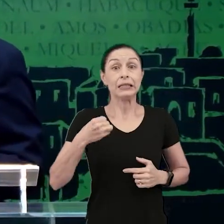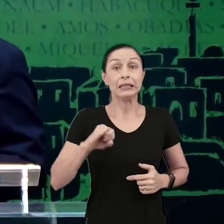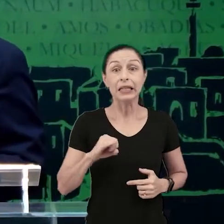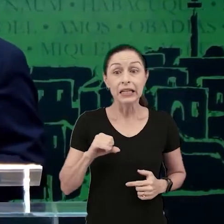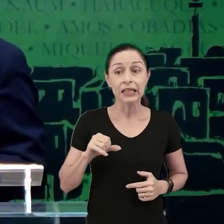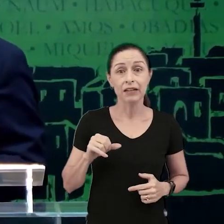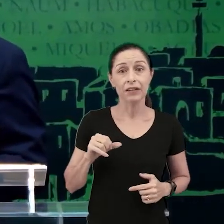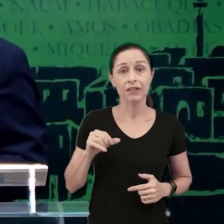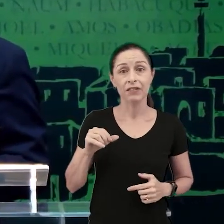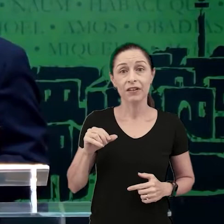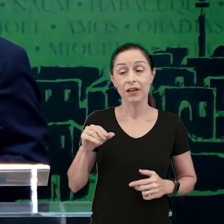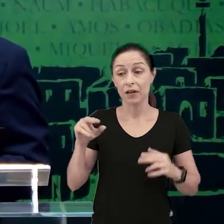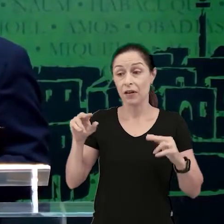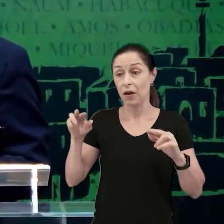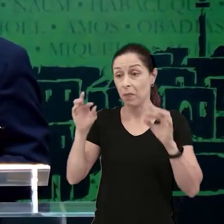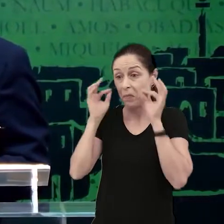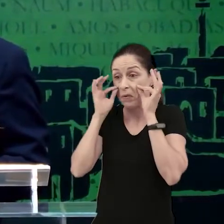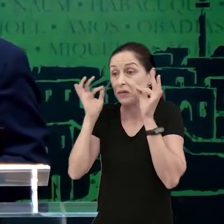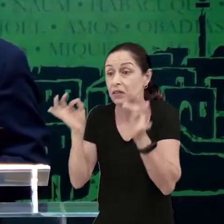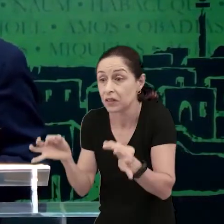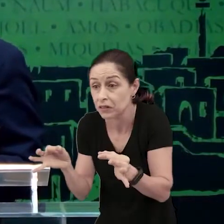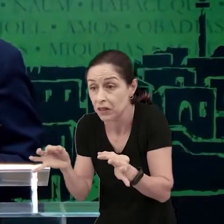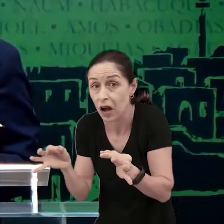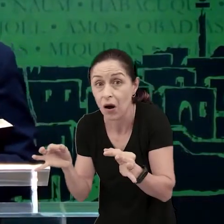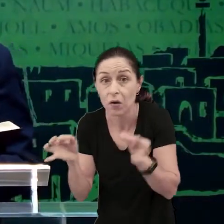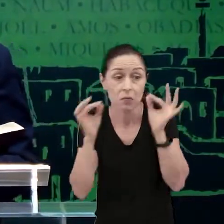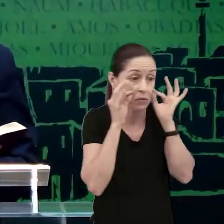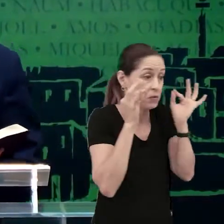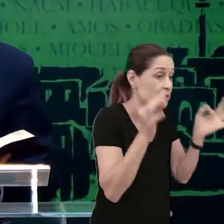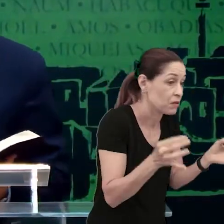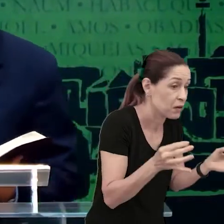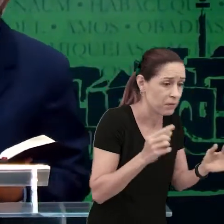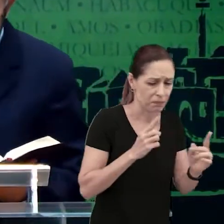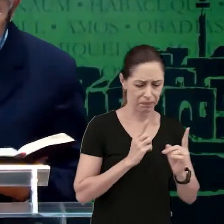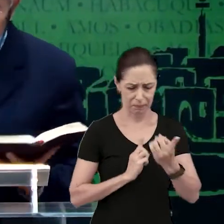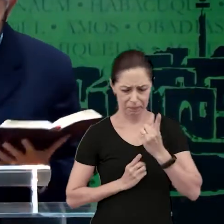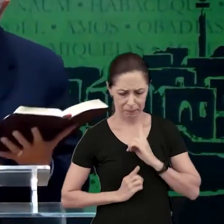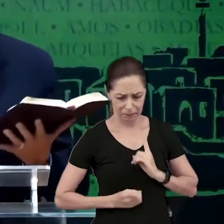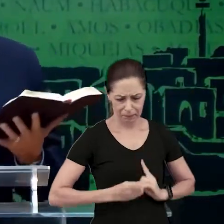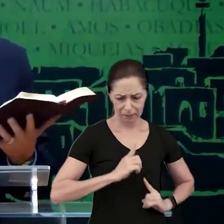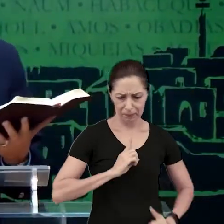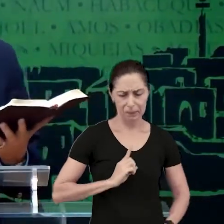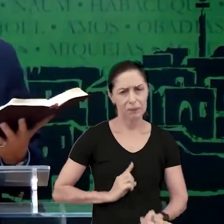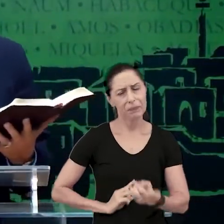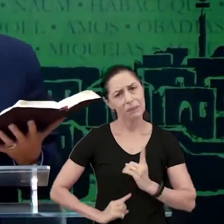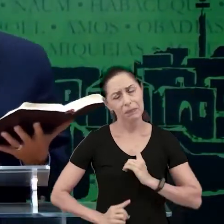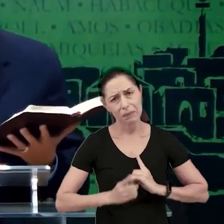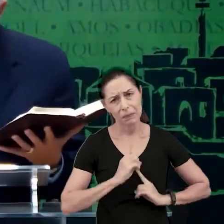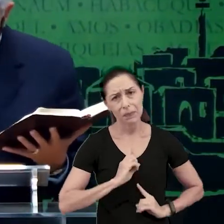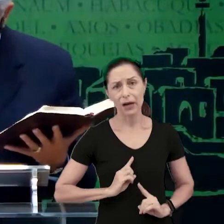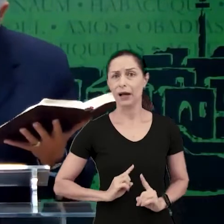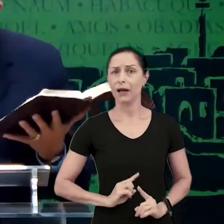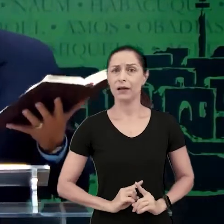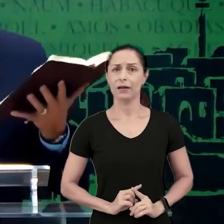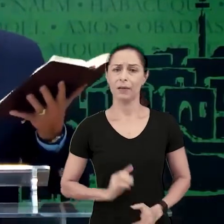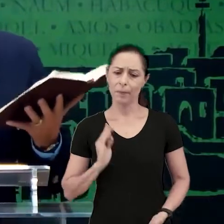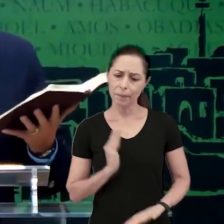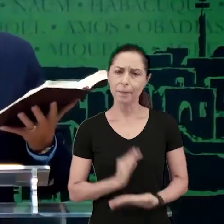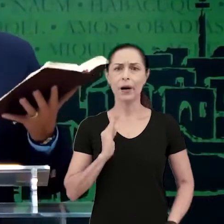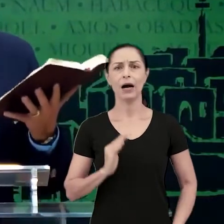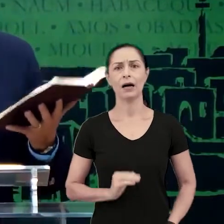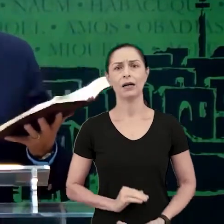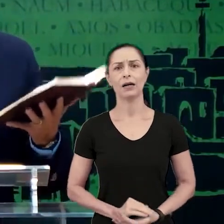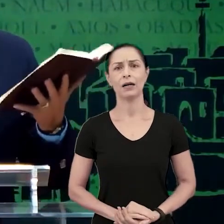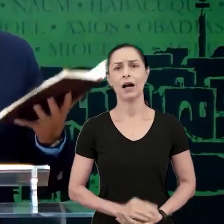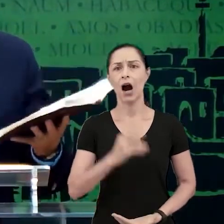isso, você se deprime. É hora de você levantar os olhos e olhar o